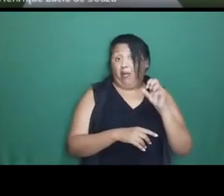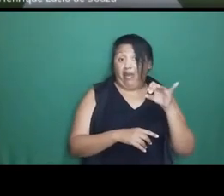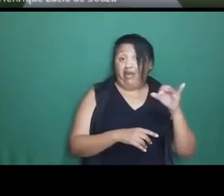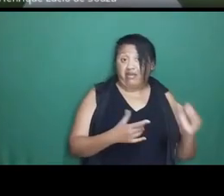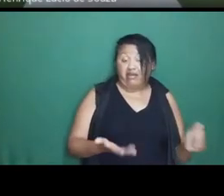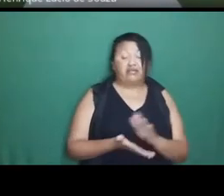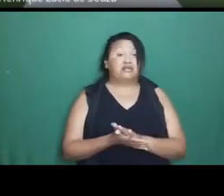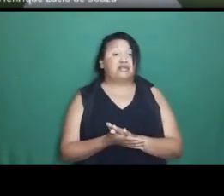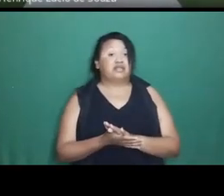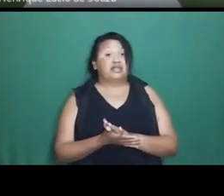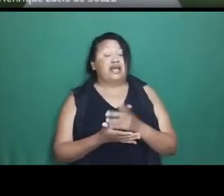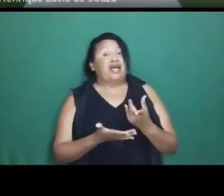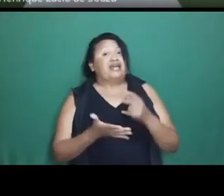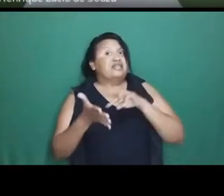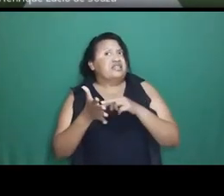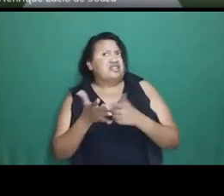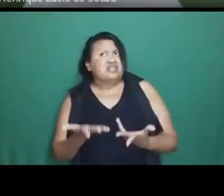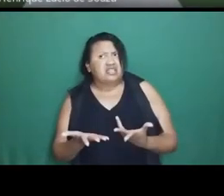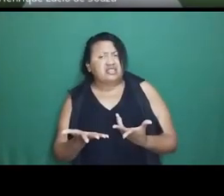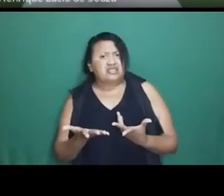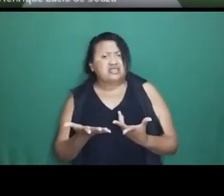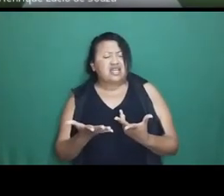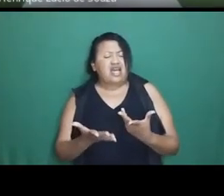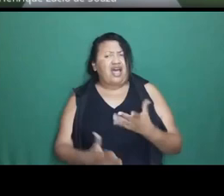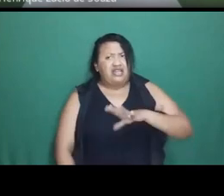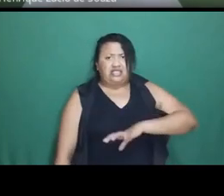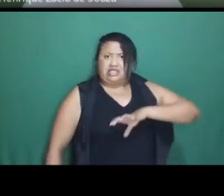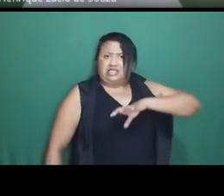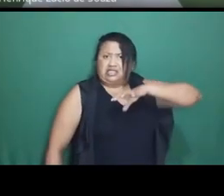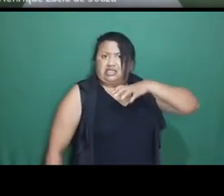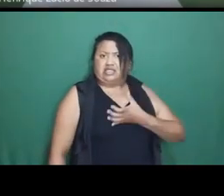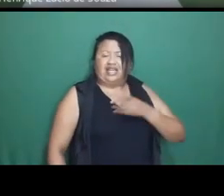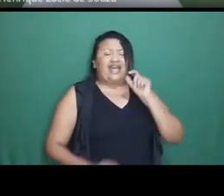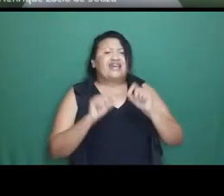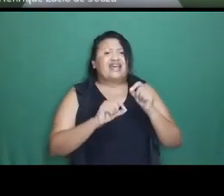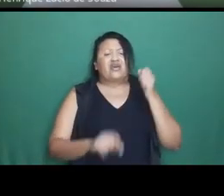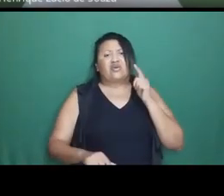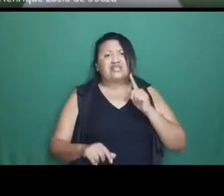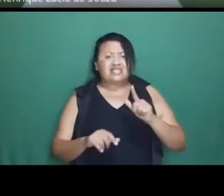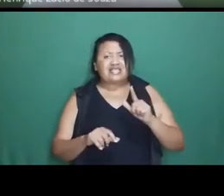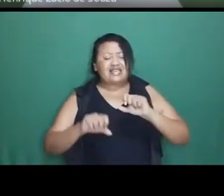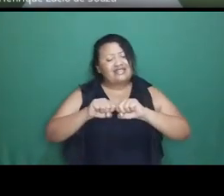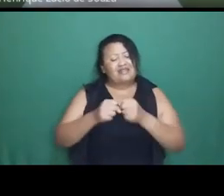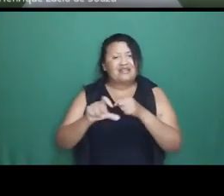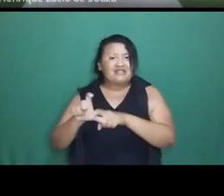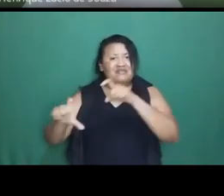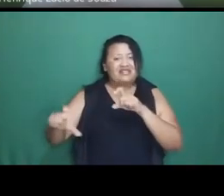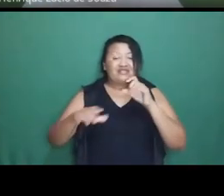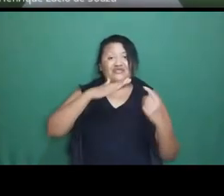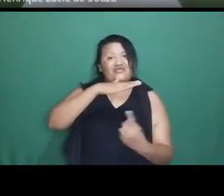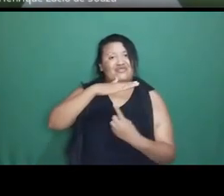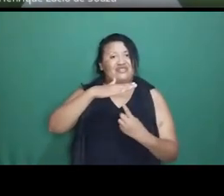é considerado herói que conseguia quebrar a dependência dos Deuses